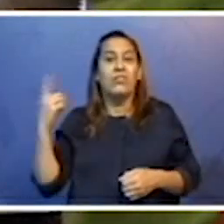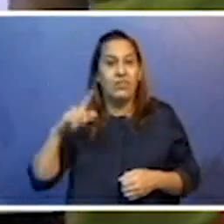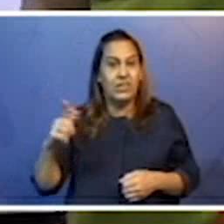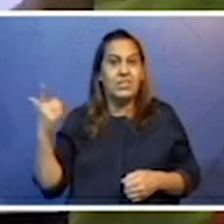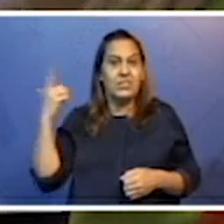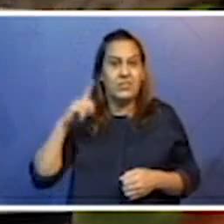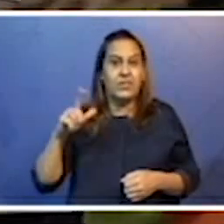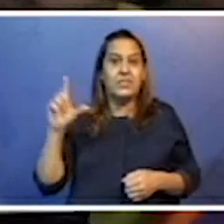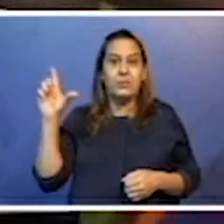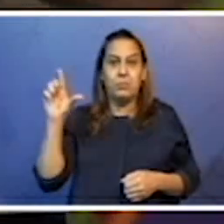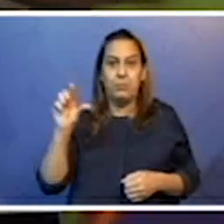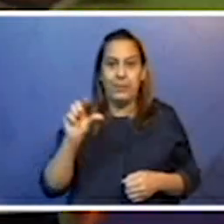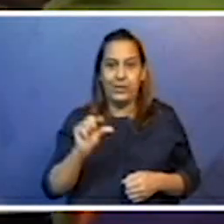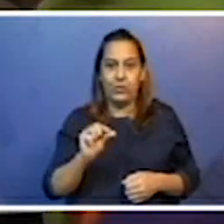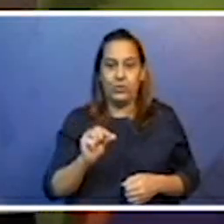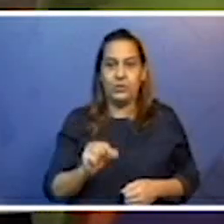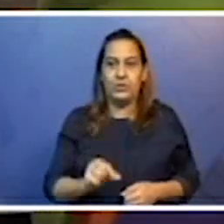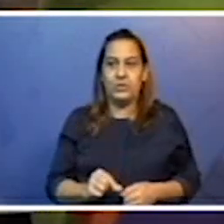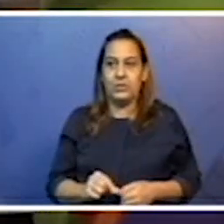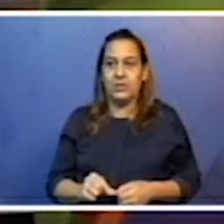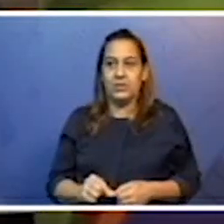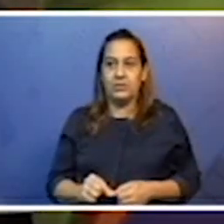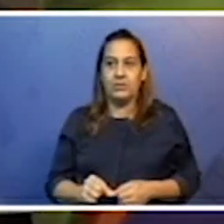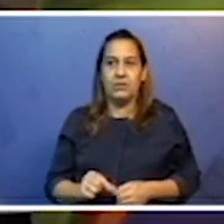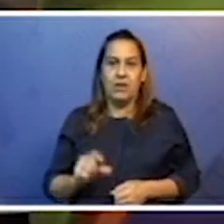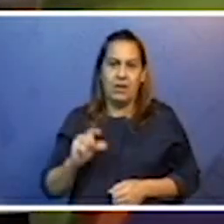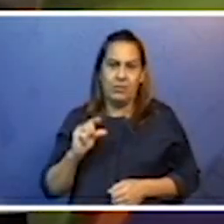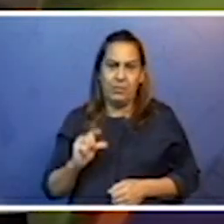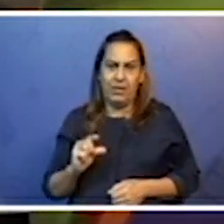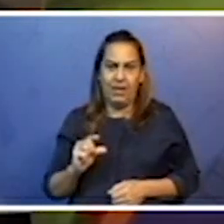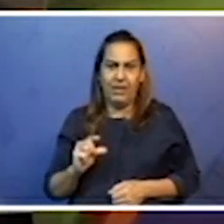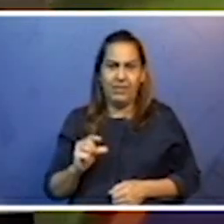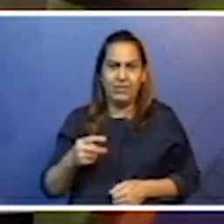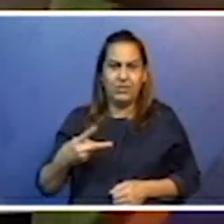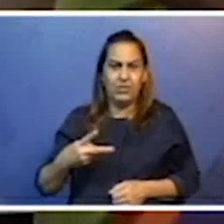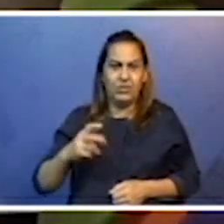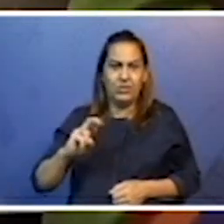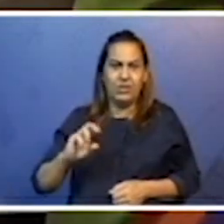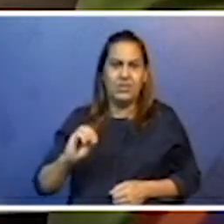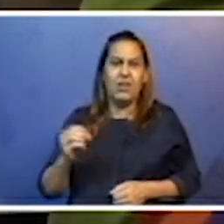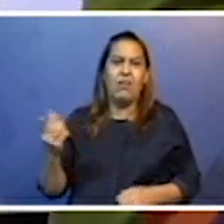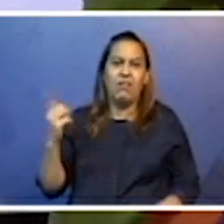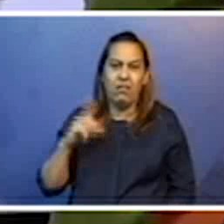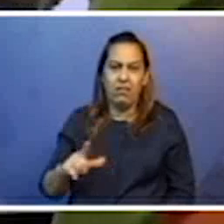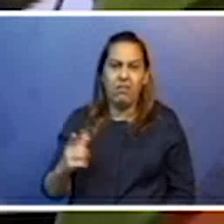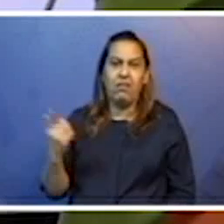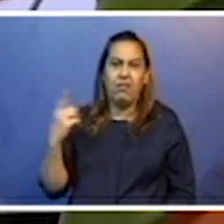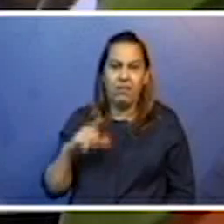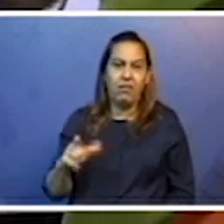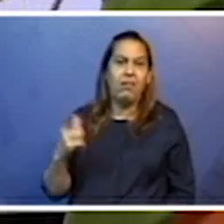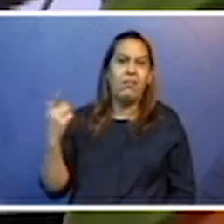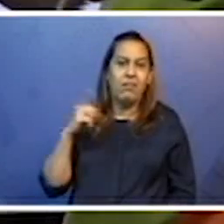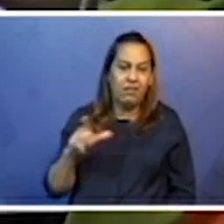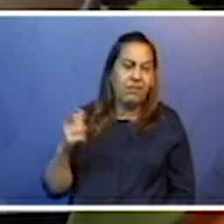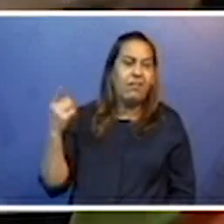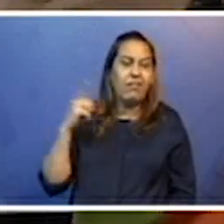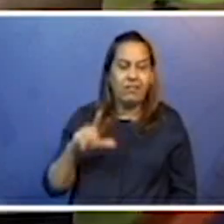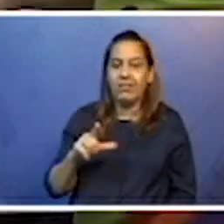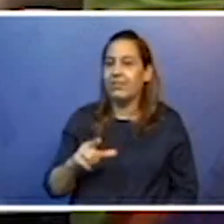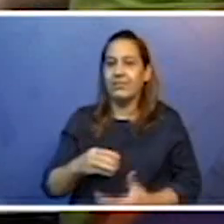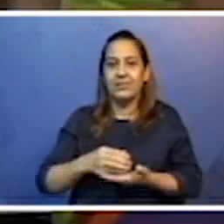for esperto, né, gente? Ele vai pegar essa garrafinha para encher o aquário? Vai ficar igual eu lá toda a vida, né?